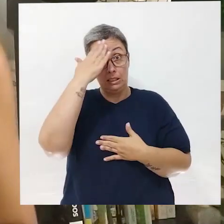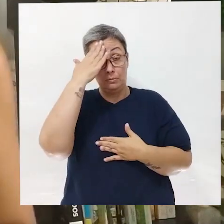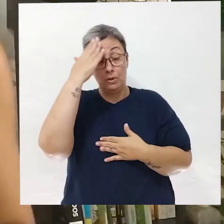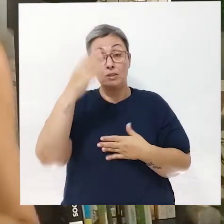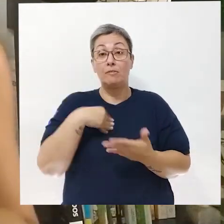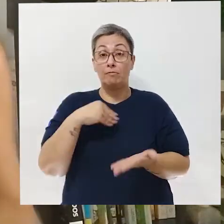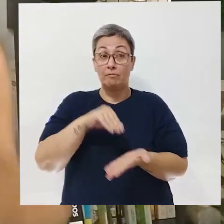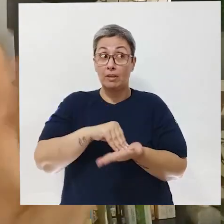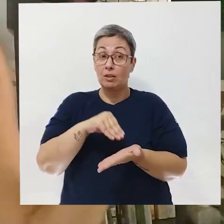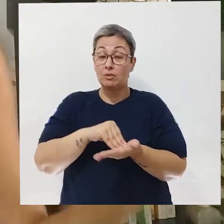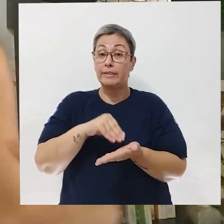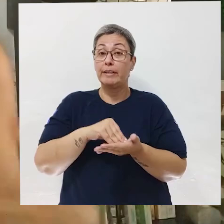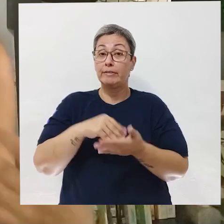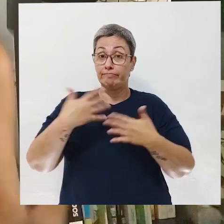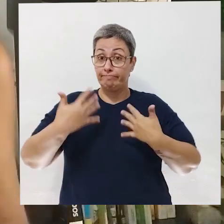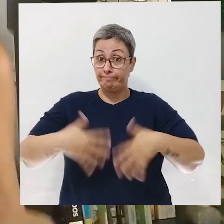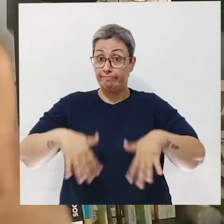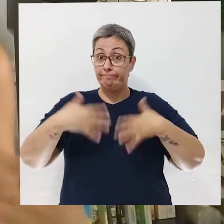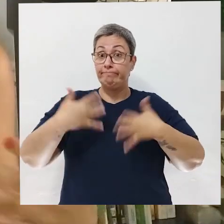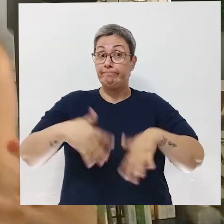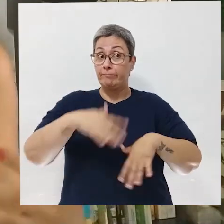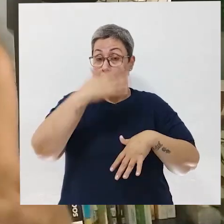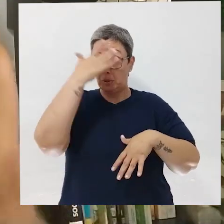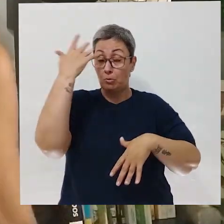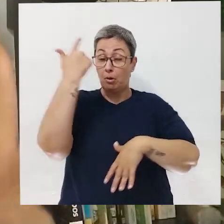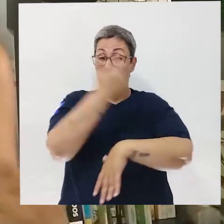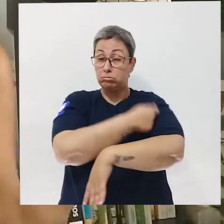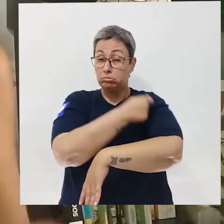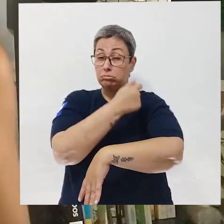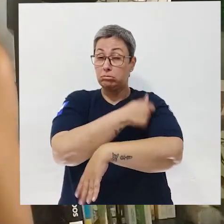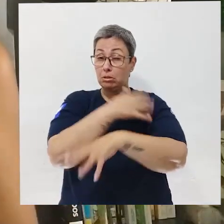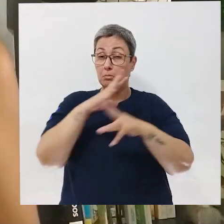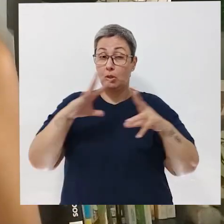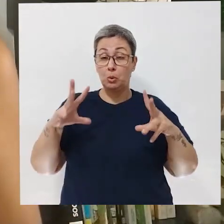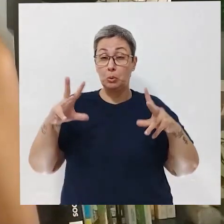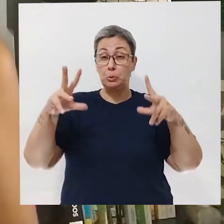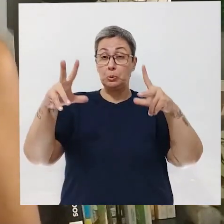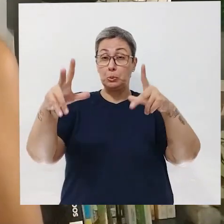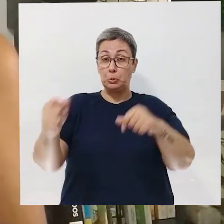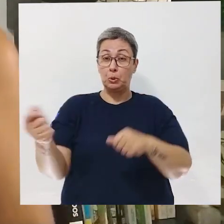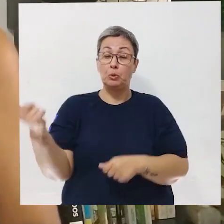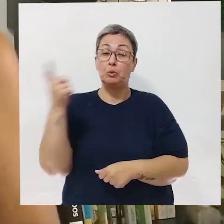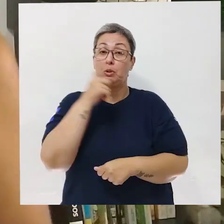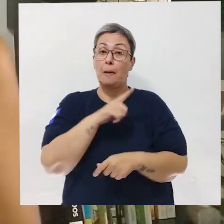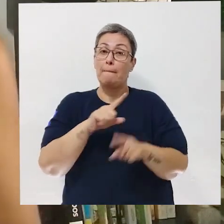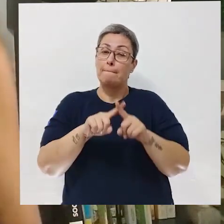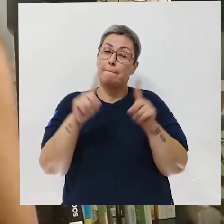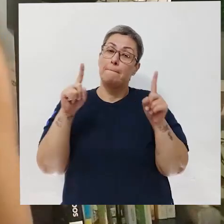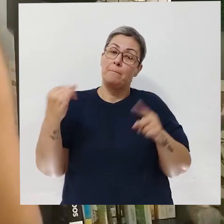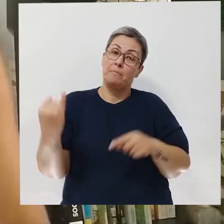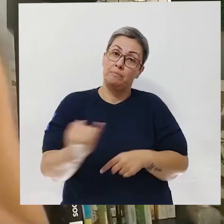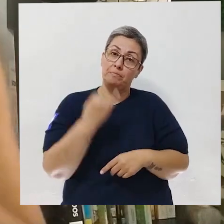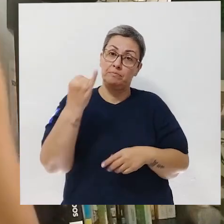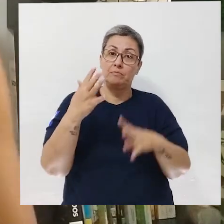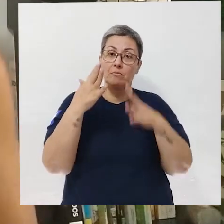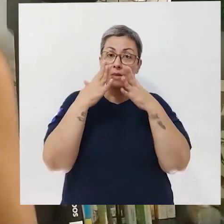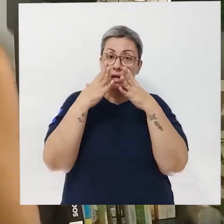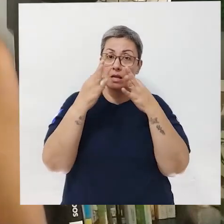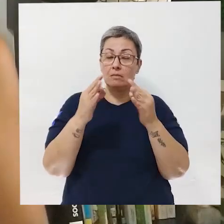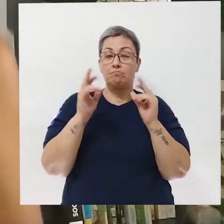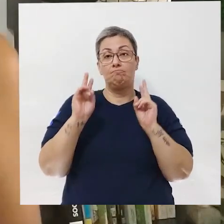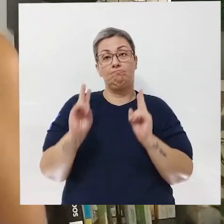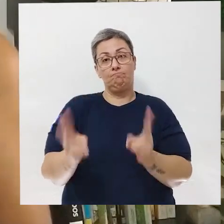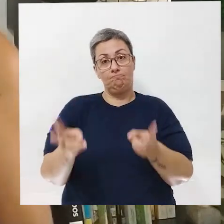ainda faltam aí muitas doses para atingir, né, toda a população. Mas é muito importante a gente ficar atento e